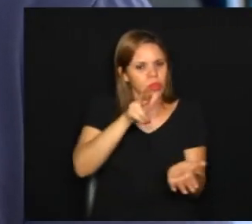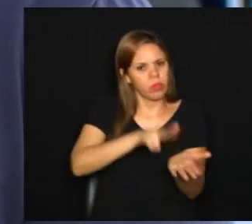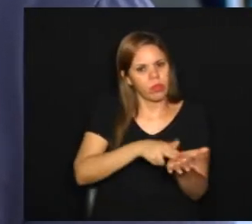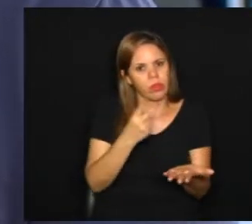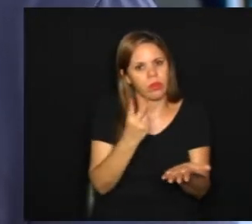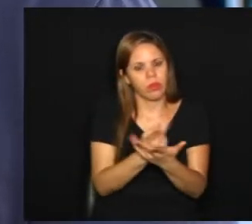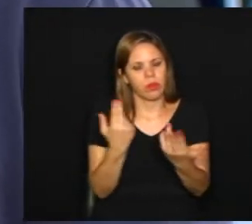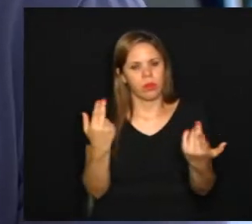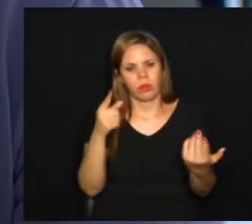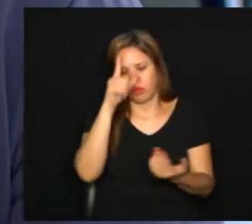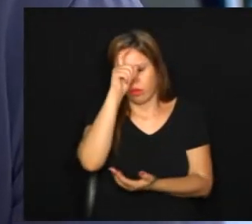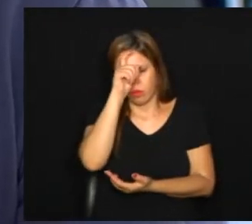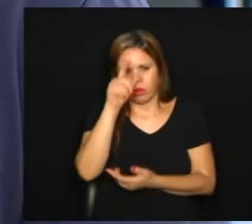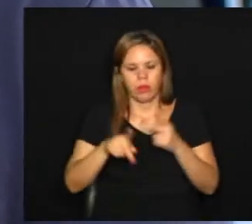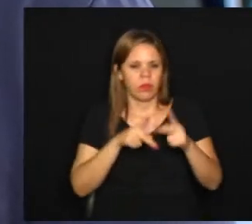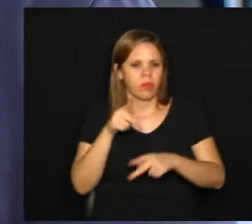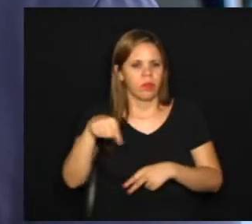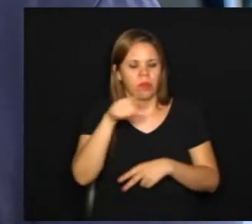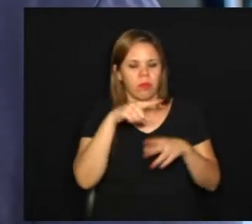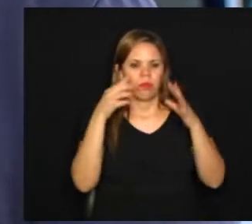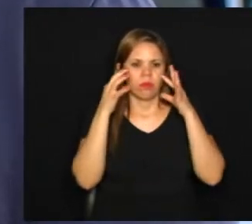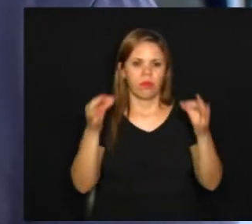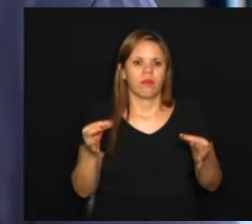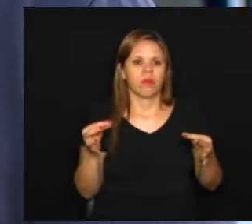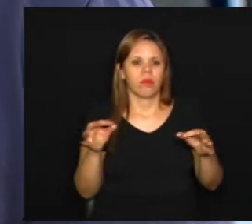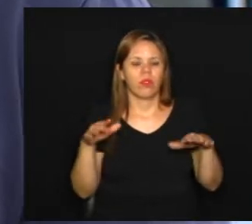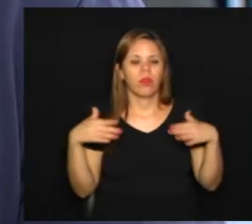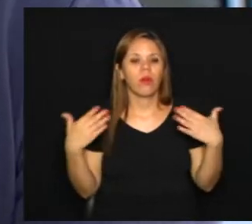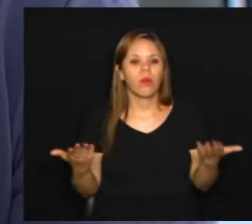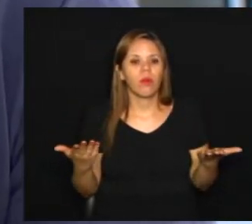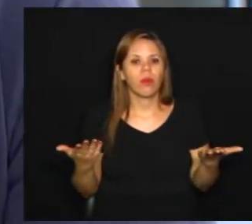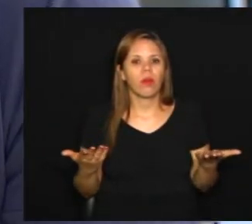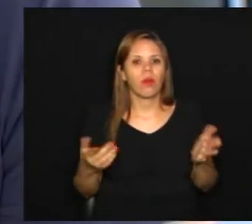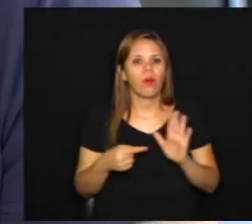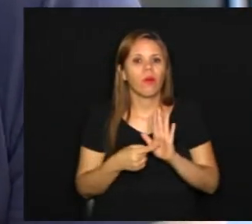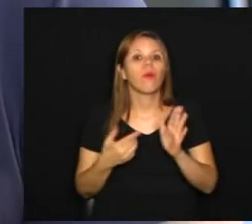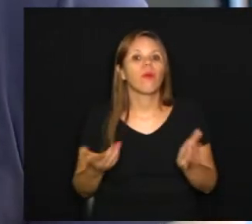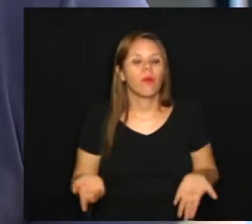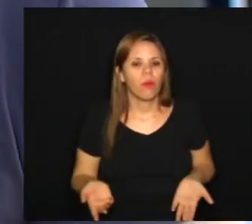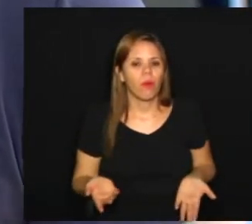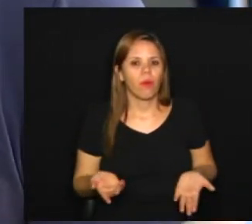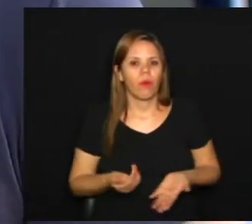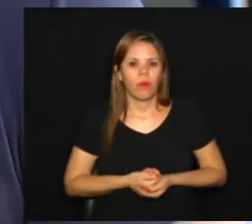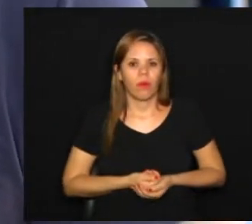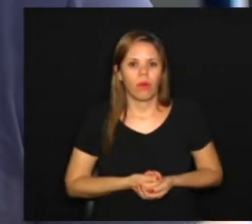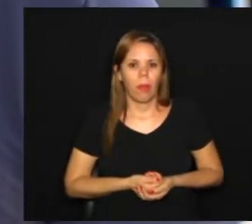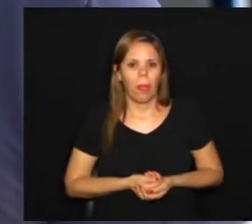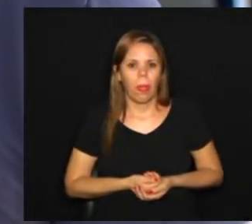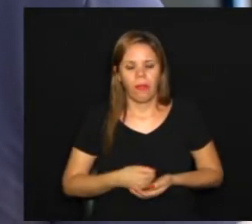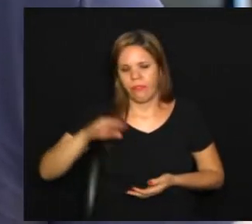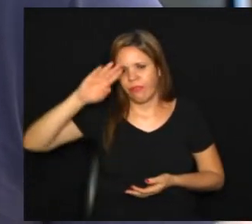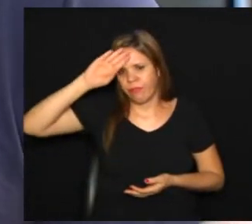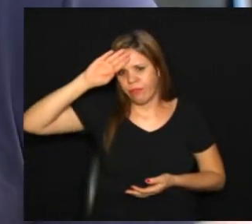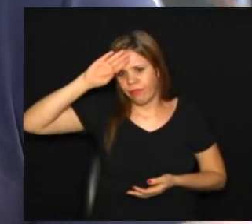hospital. Só para que as pessoas prestem mais atenção, quais são os sintomas? Os sintomas são